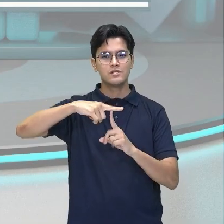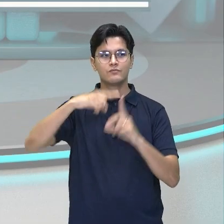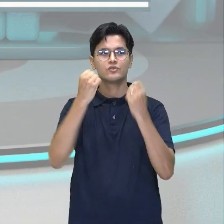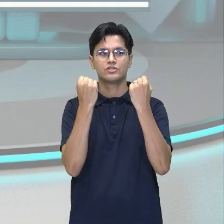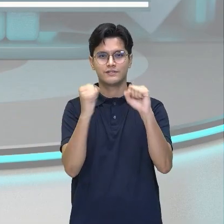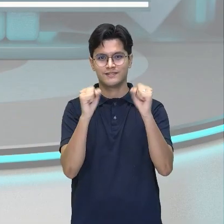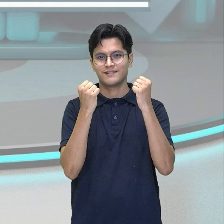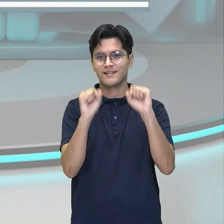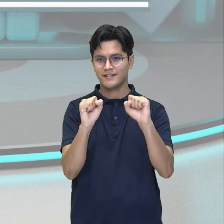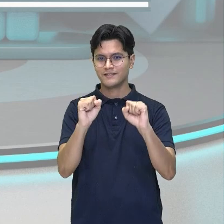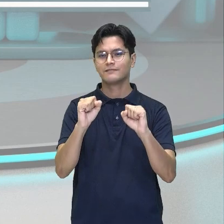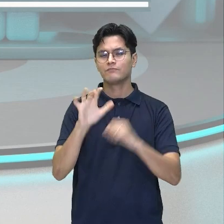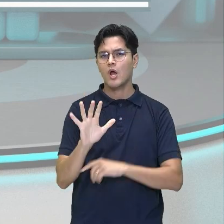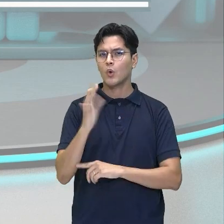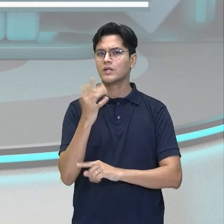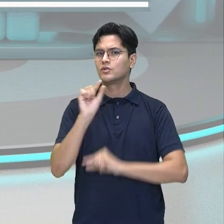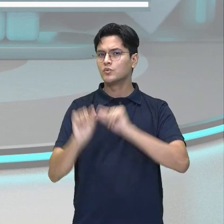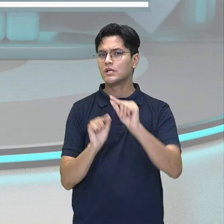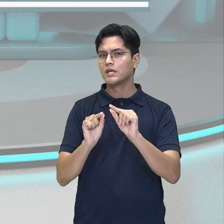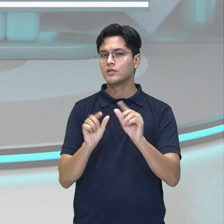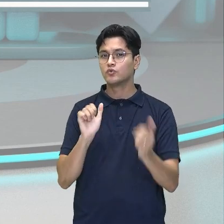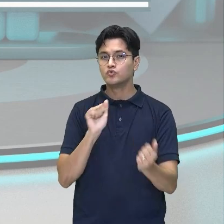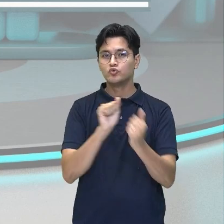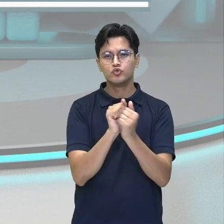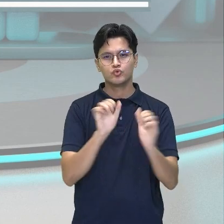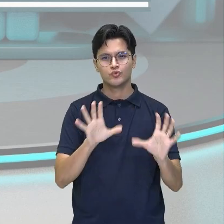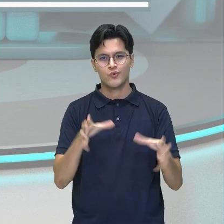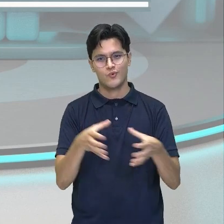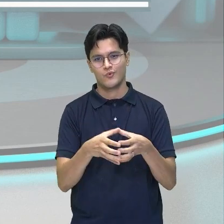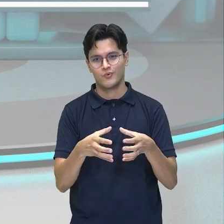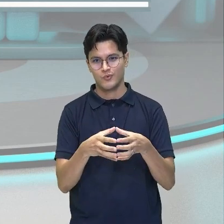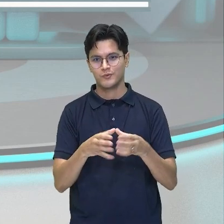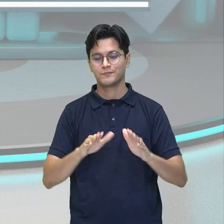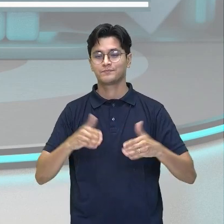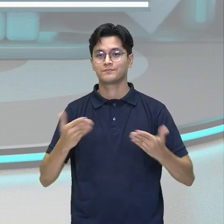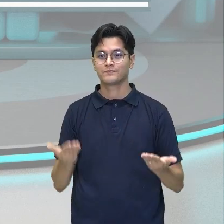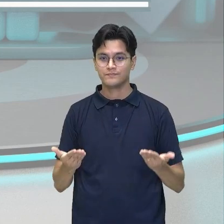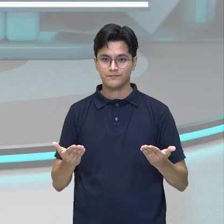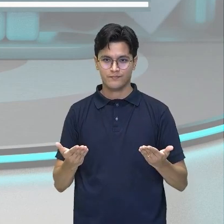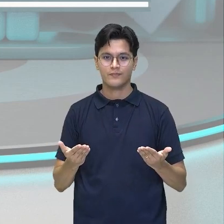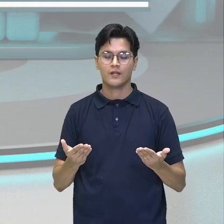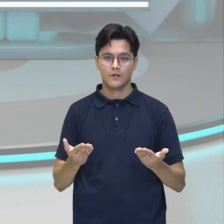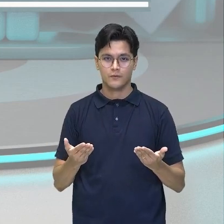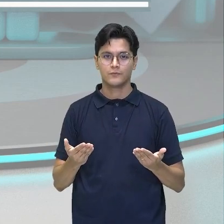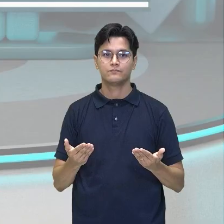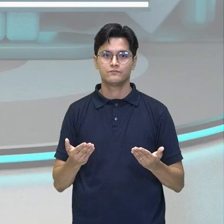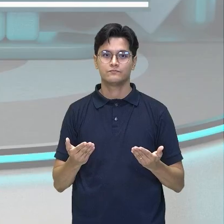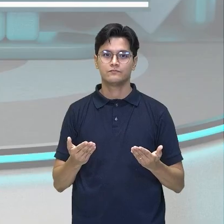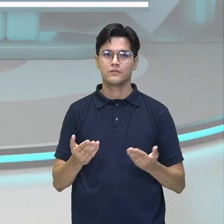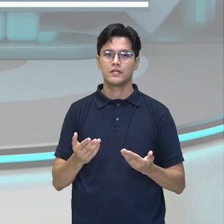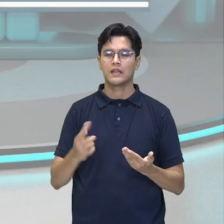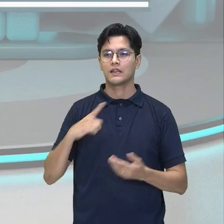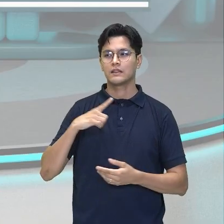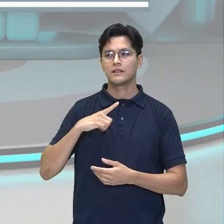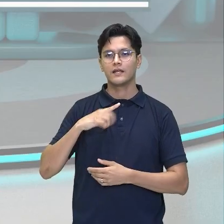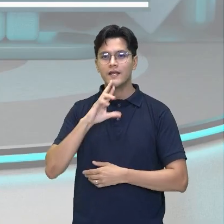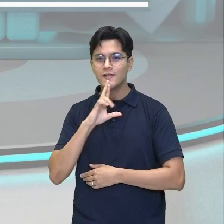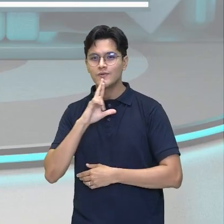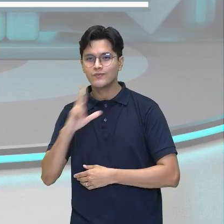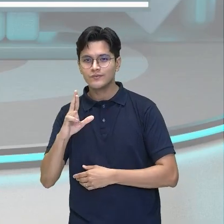são feitas ali em conjunto, ou seja, causam ali essa troca de